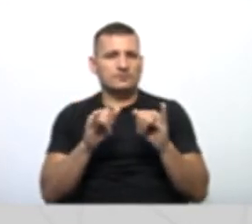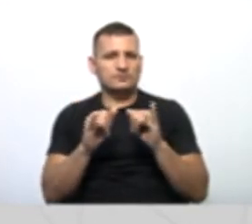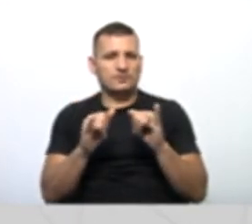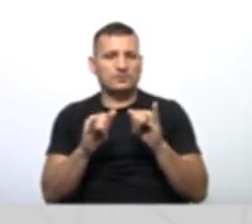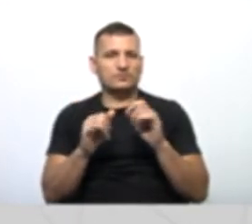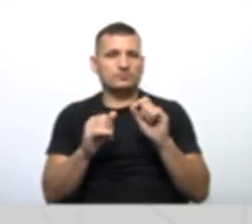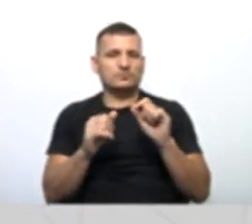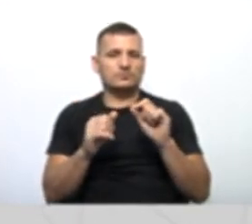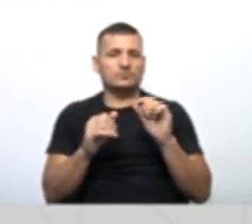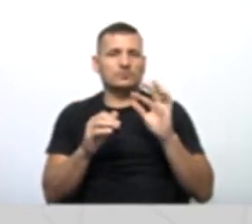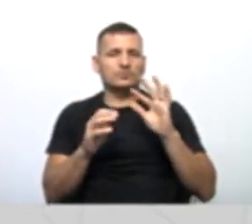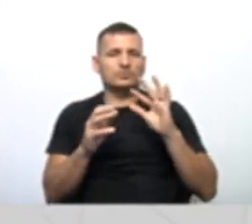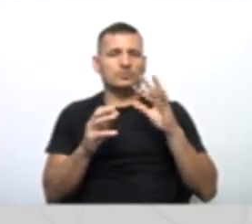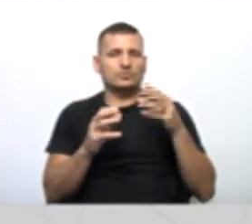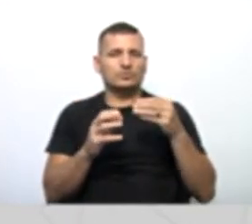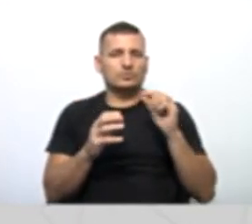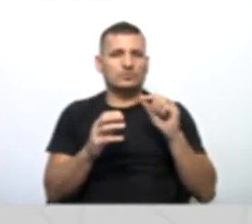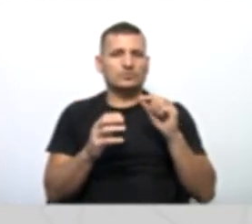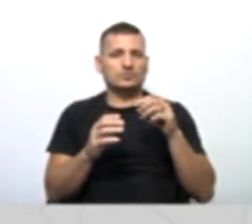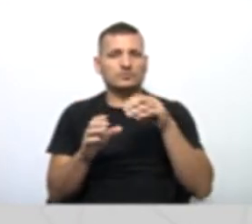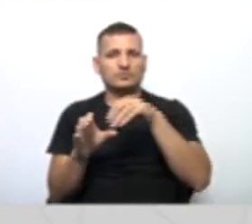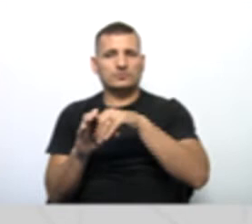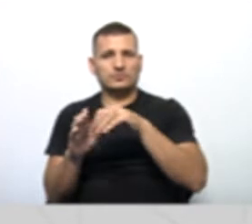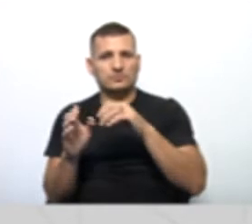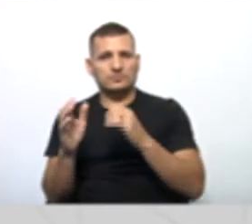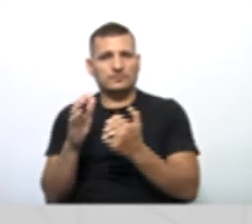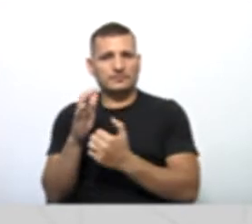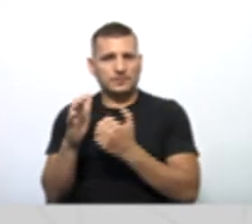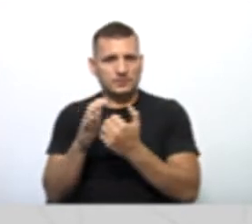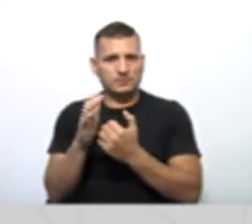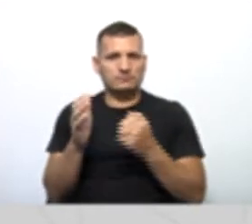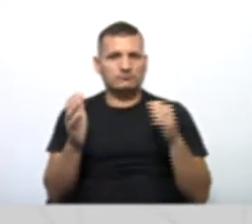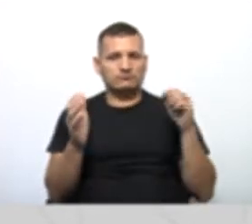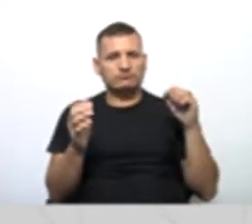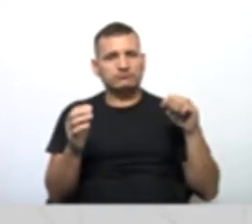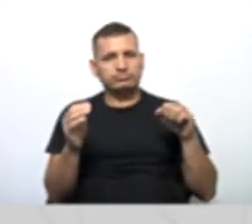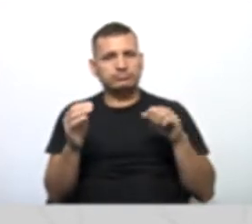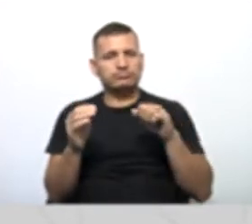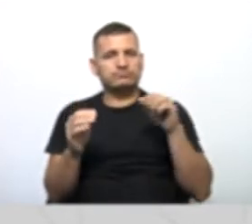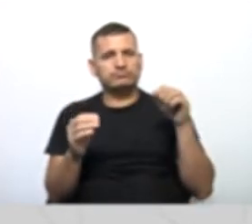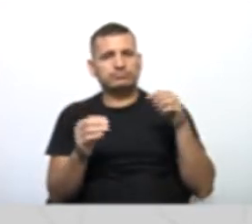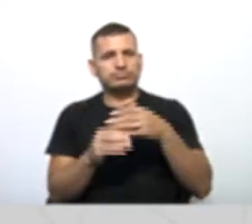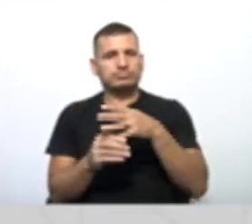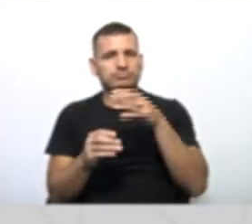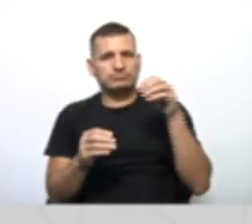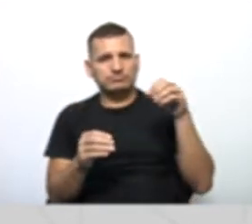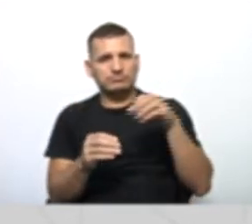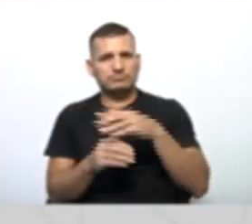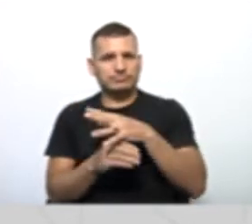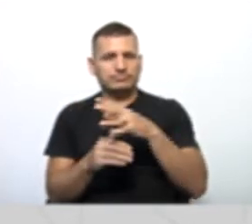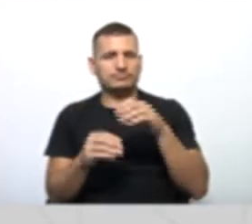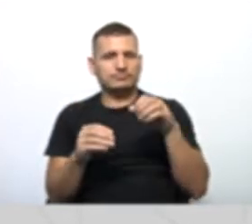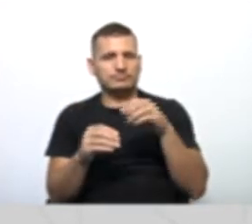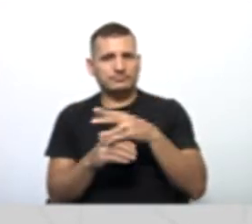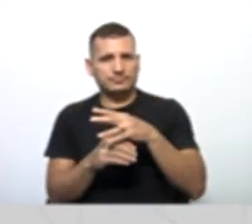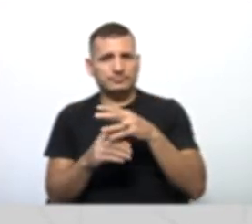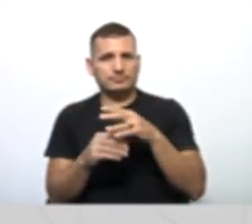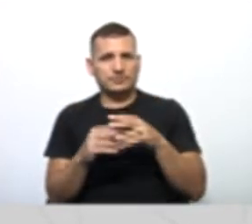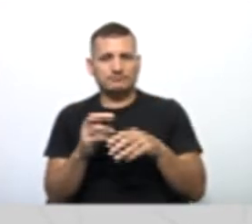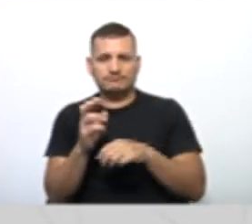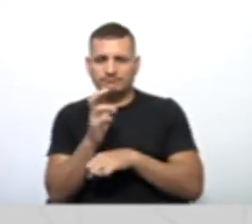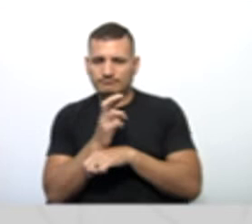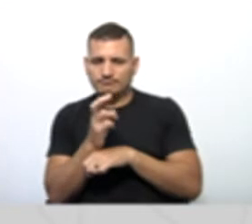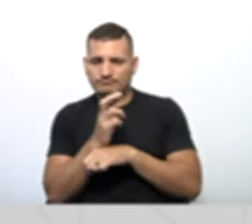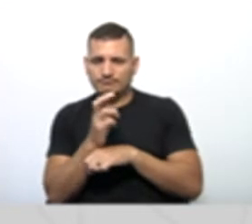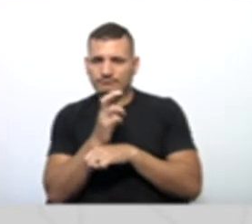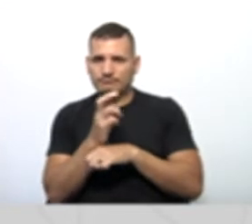que está entrando e saindo da organização tem que estar sendo monitorado. Para quê? Restringir ou